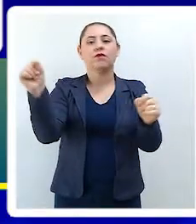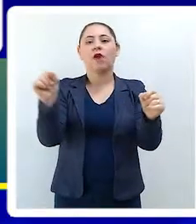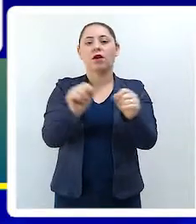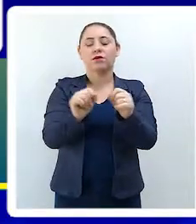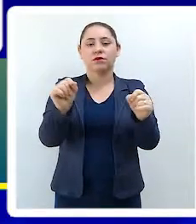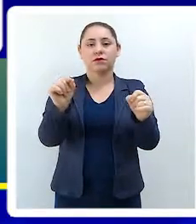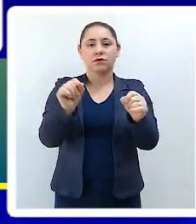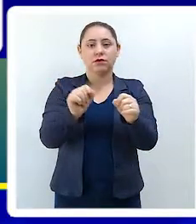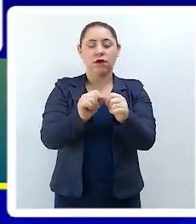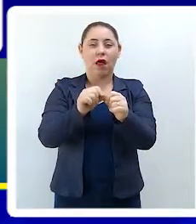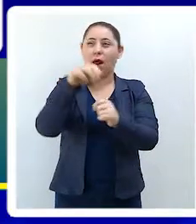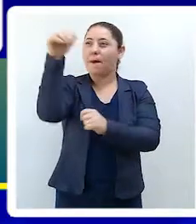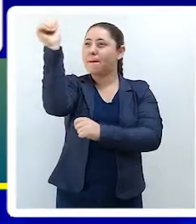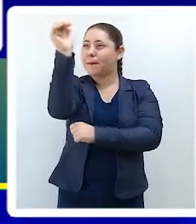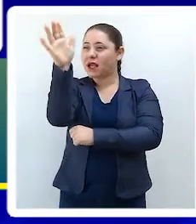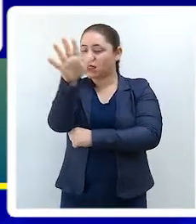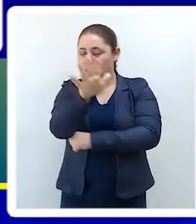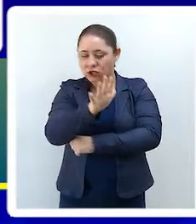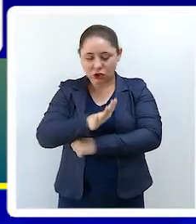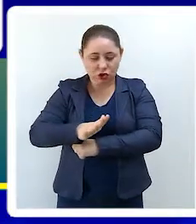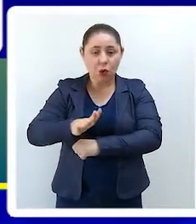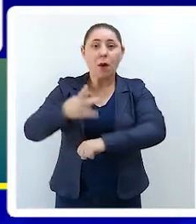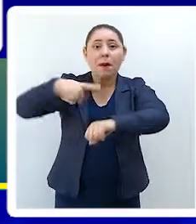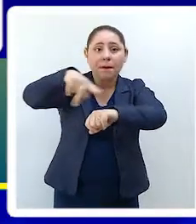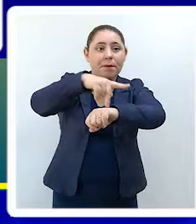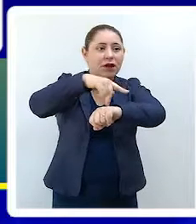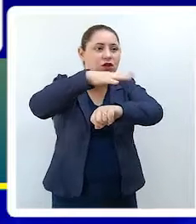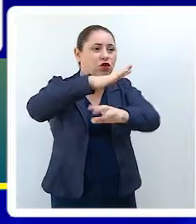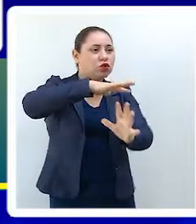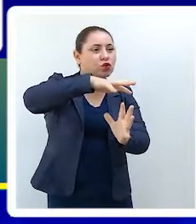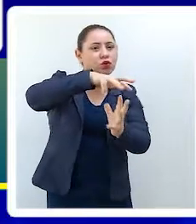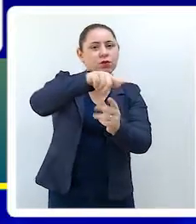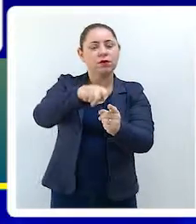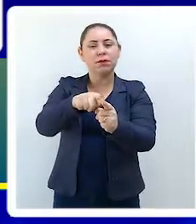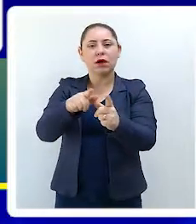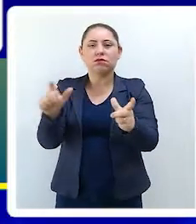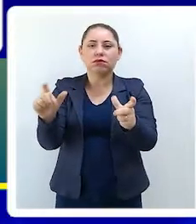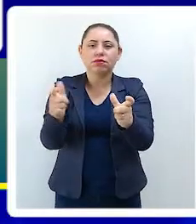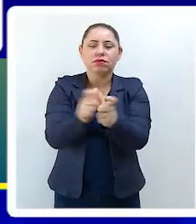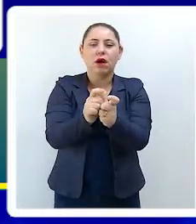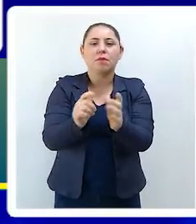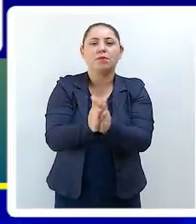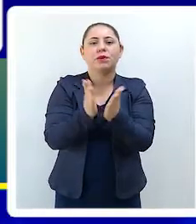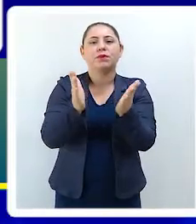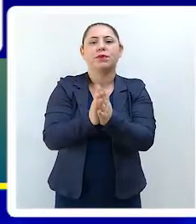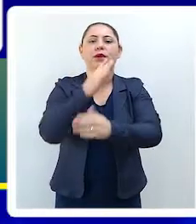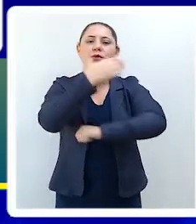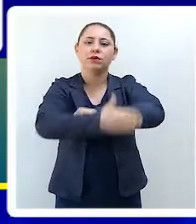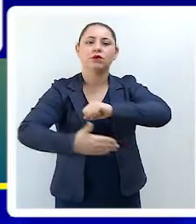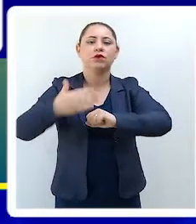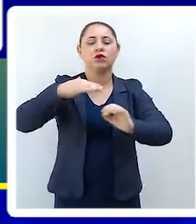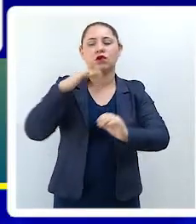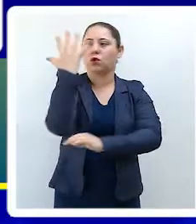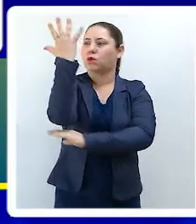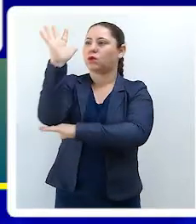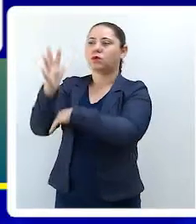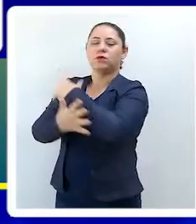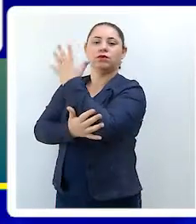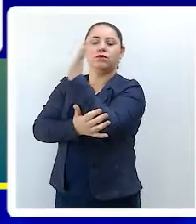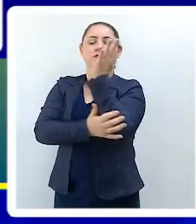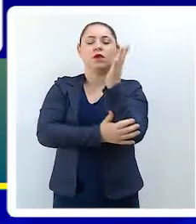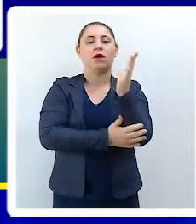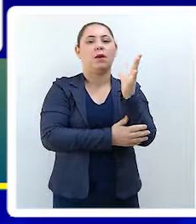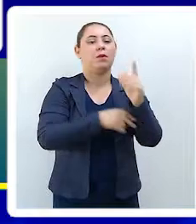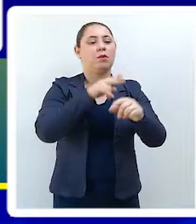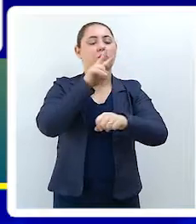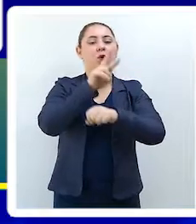acaba fazendo às nações para que possamos minimizar a pobreza, proteger o meio ambiente, proteger